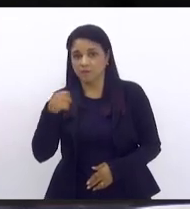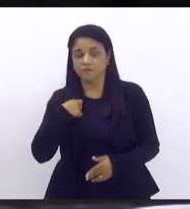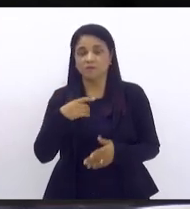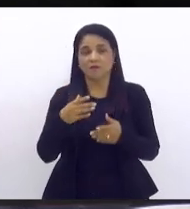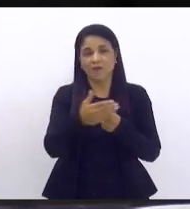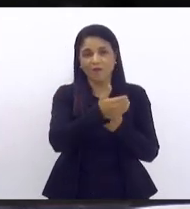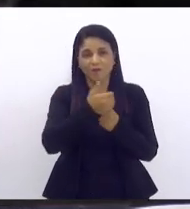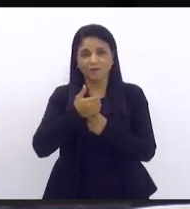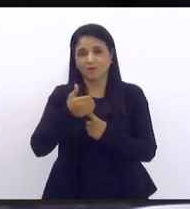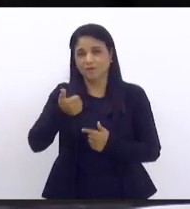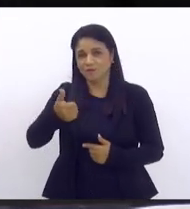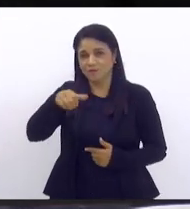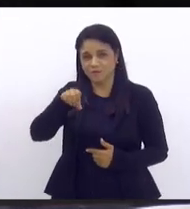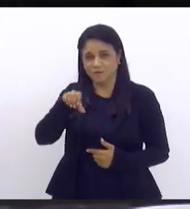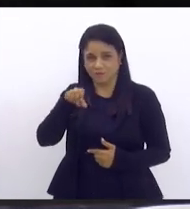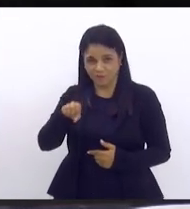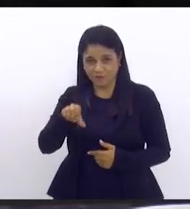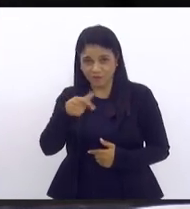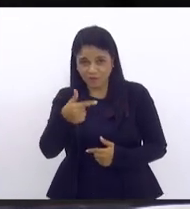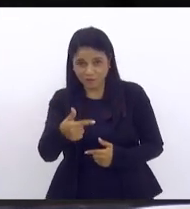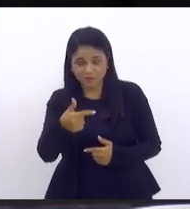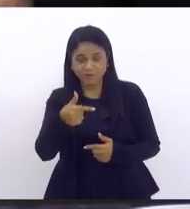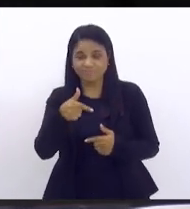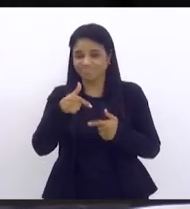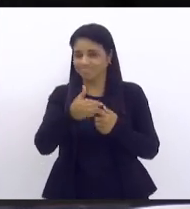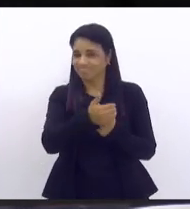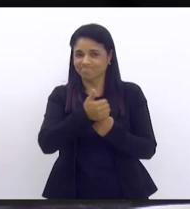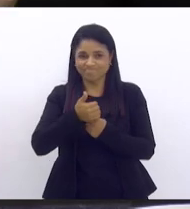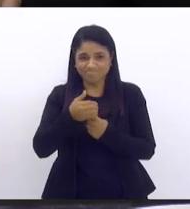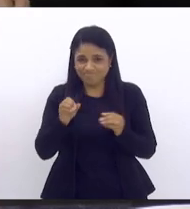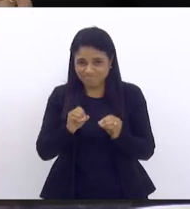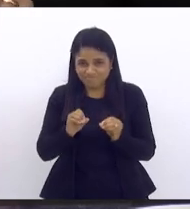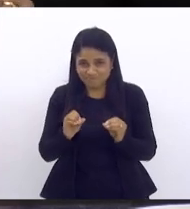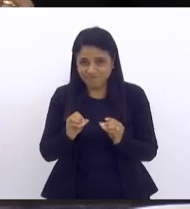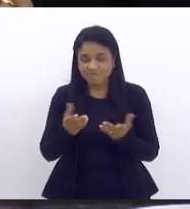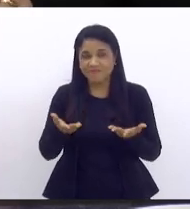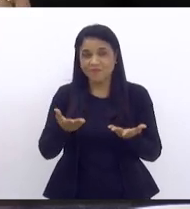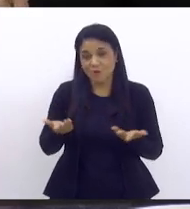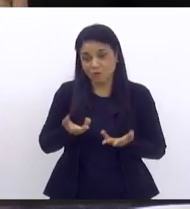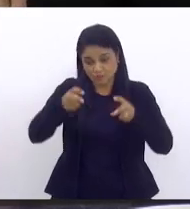estaríamos aqui e não estaríamos, Newton, sentados aonde estamos.